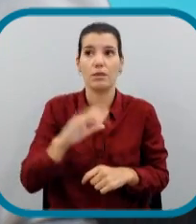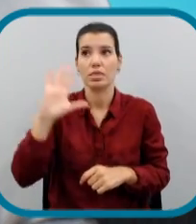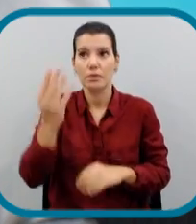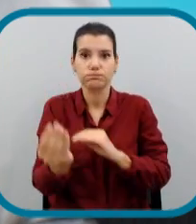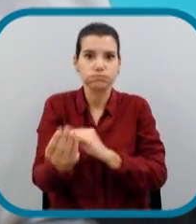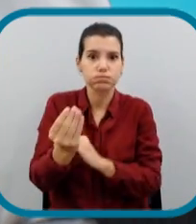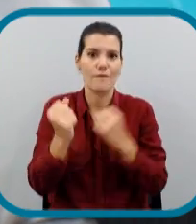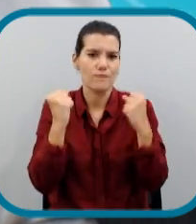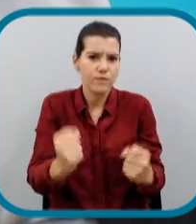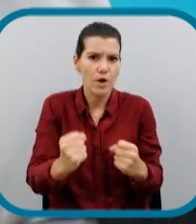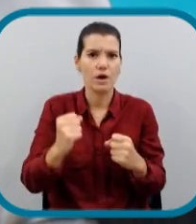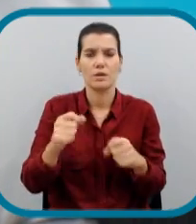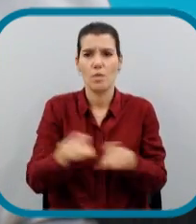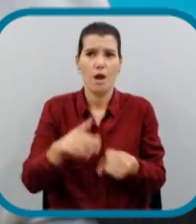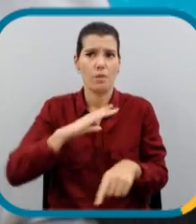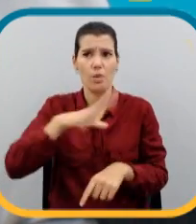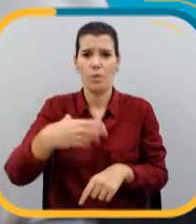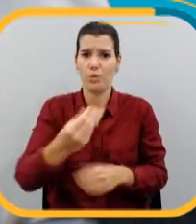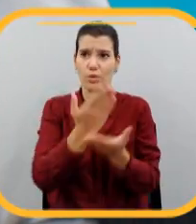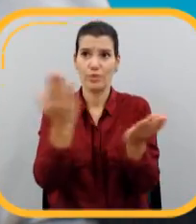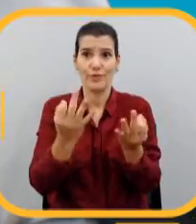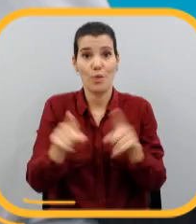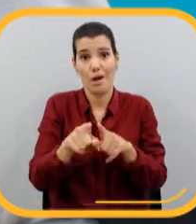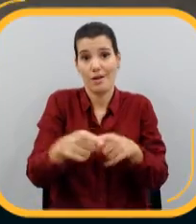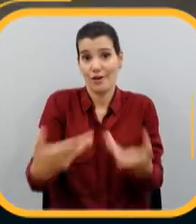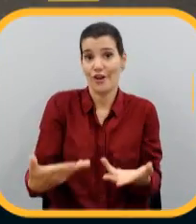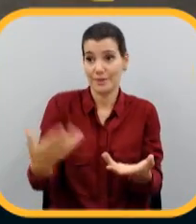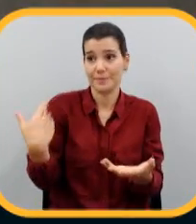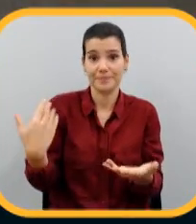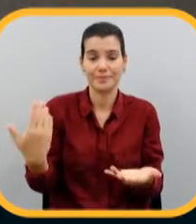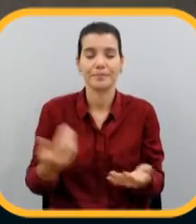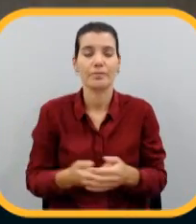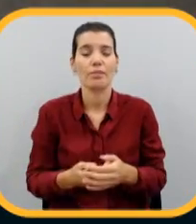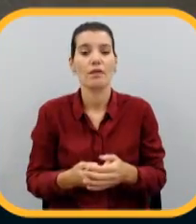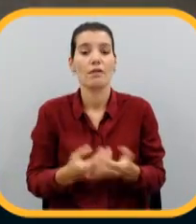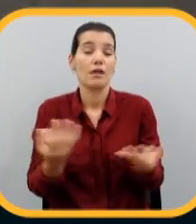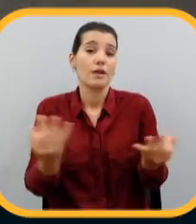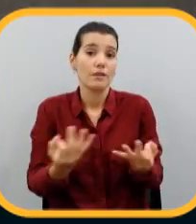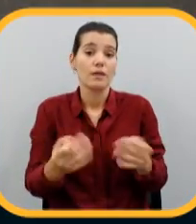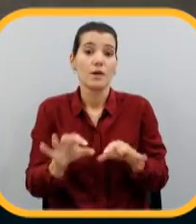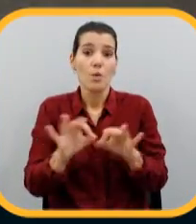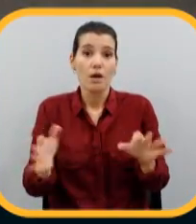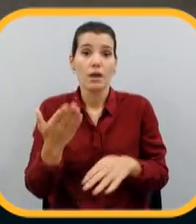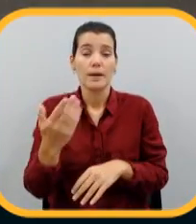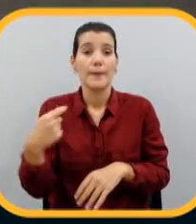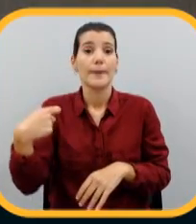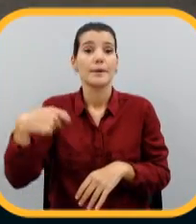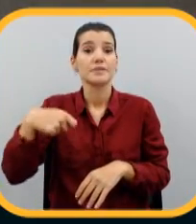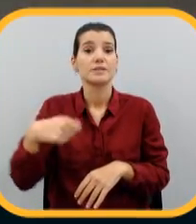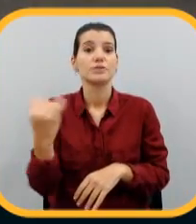pode haver fenómenos meteorológicos intensos, como tem havido em todo o mundo e como se deu agora. E realmente,